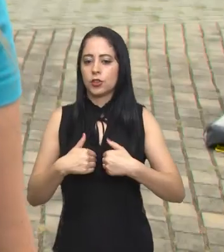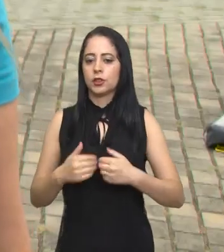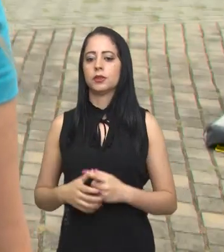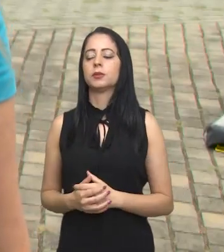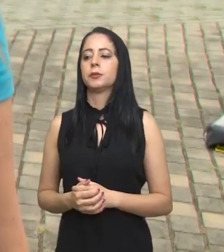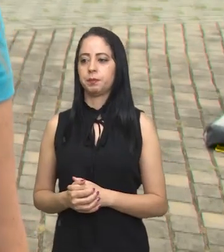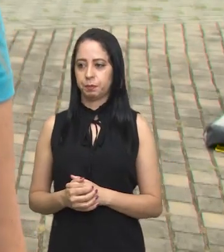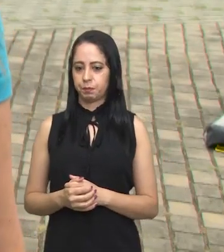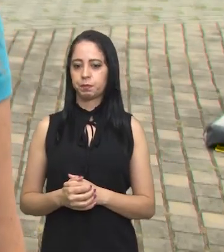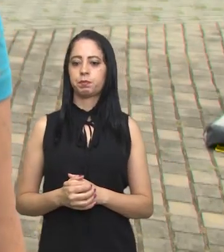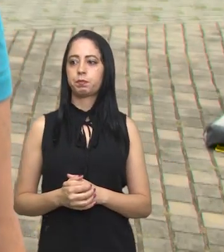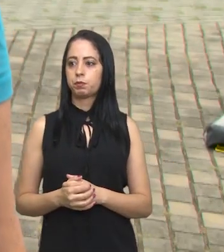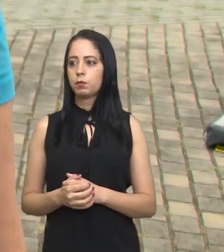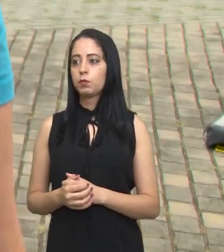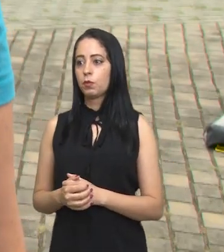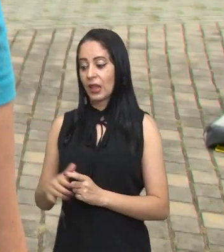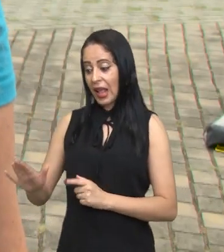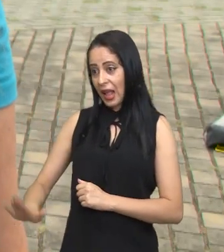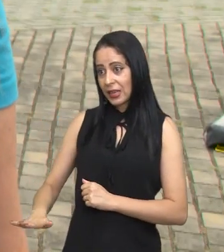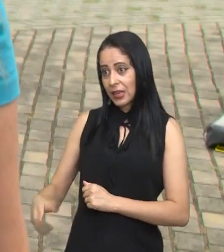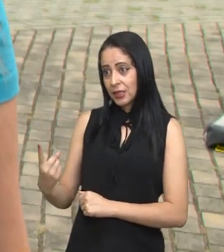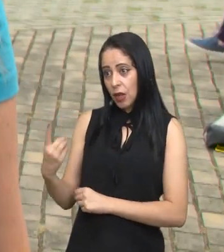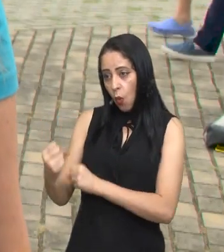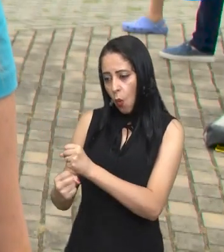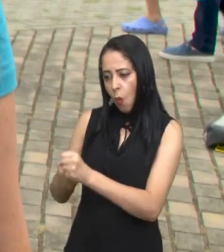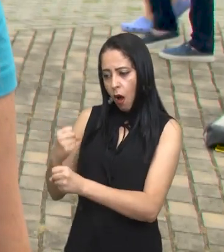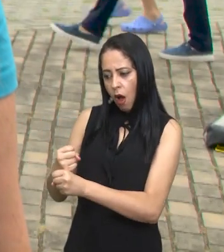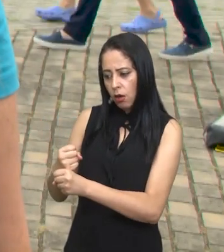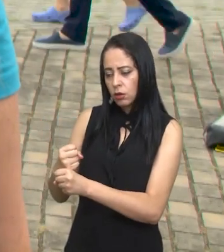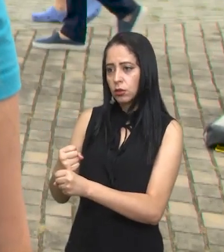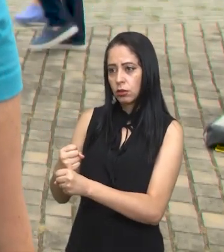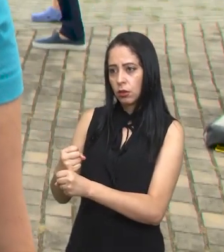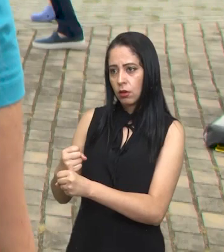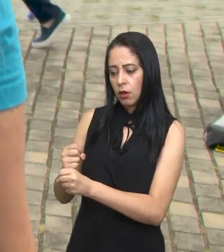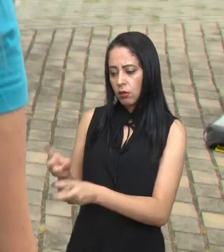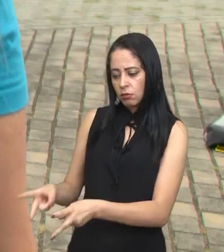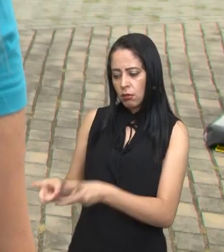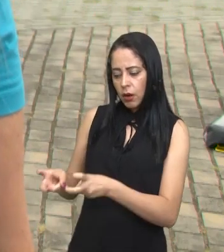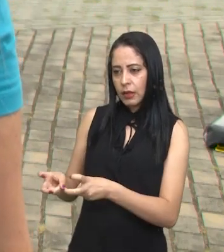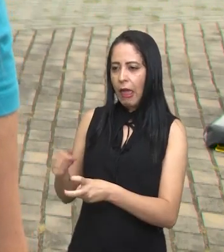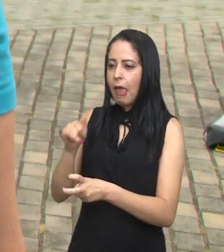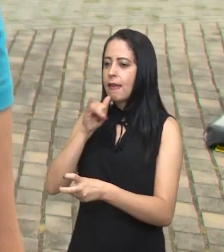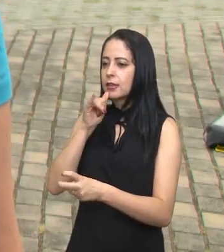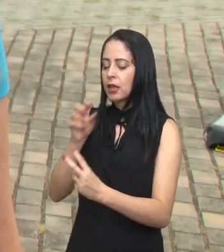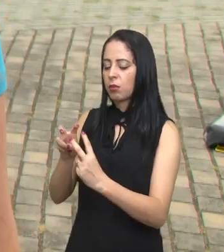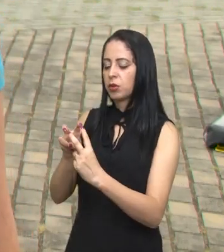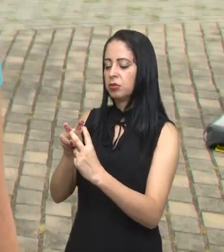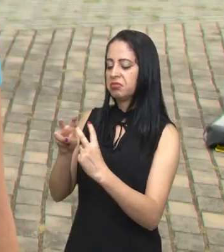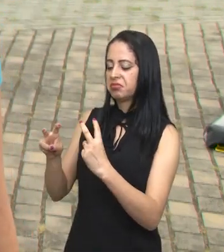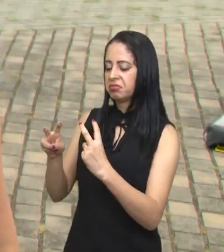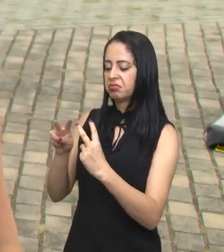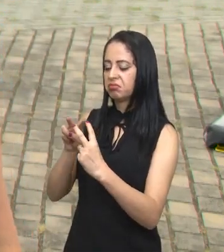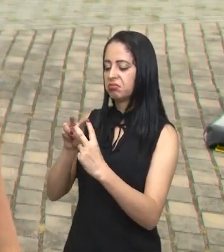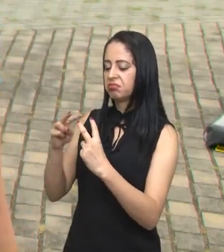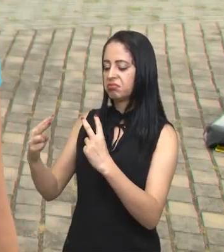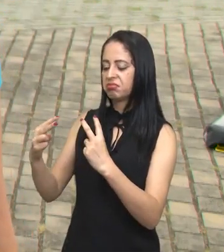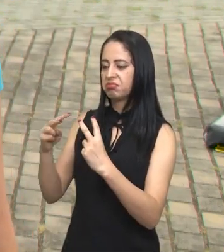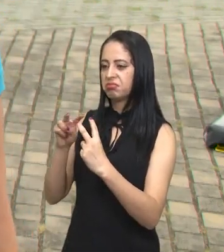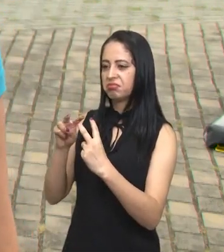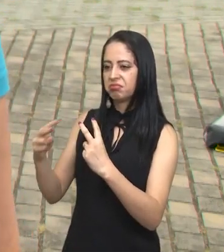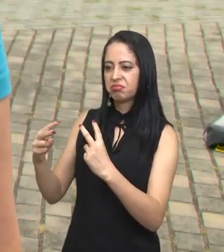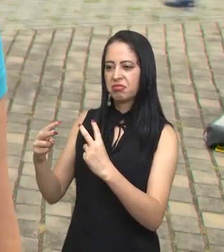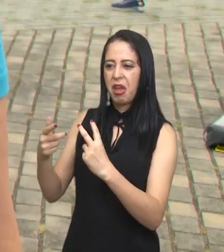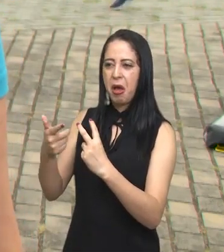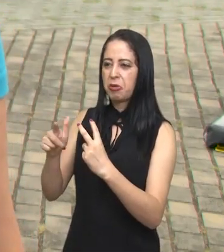já é possível perceber a partir de um ano de idade então por exemplo falta de contato visual falta de atenção